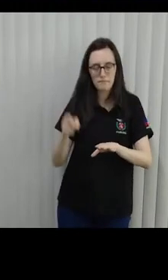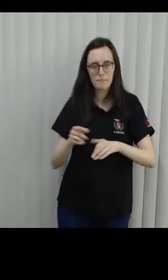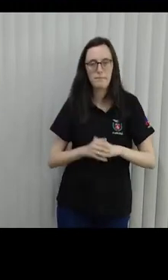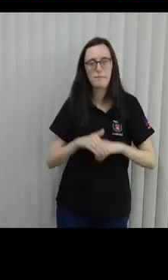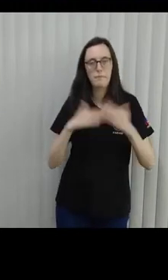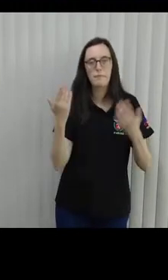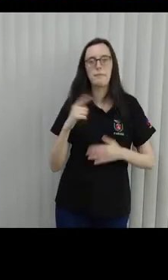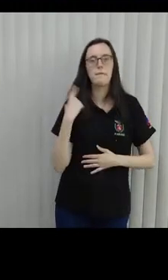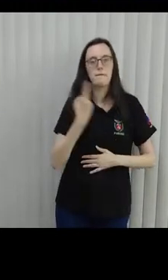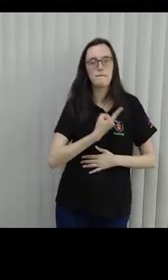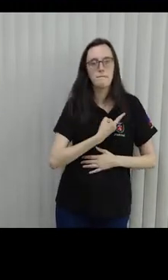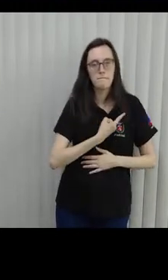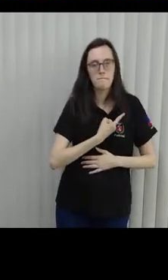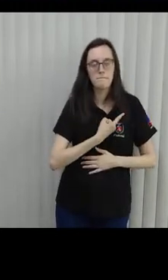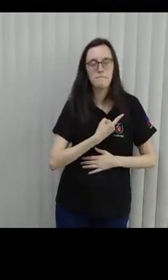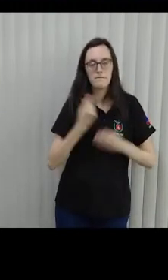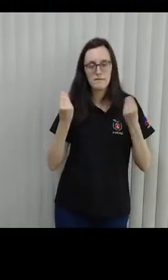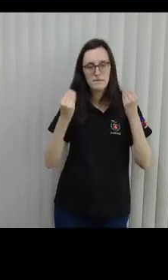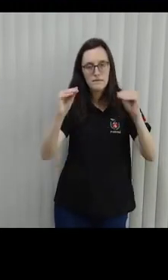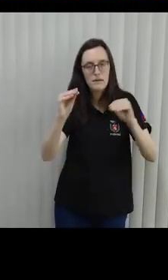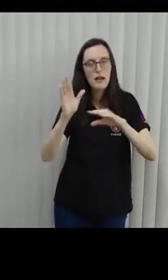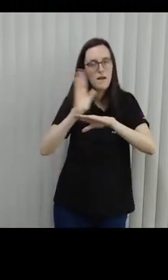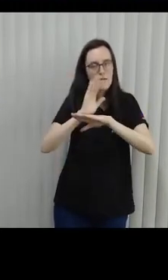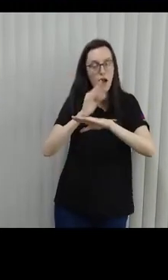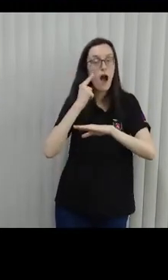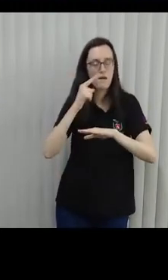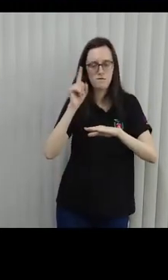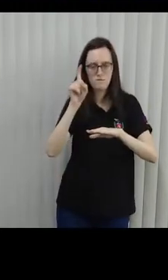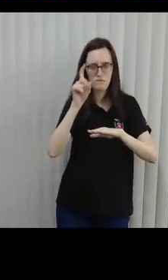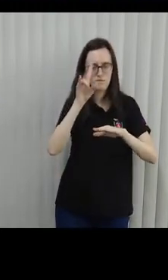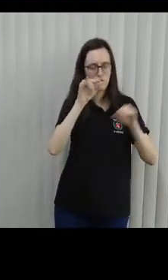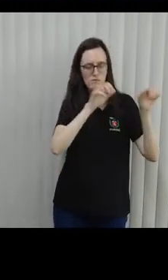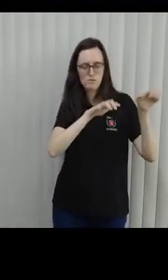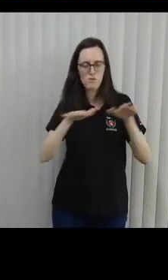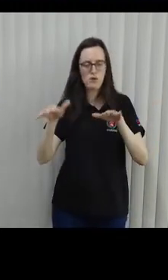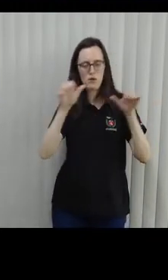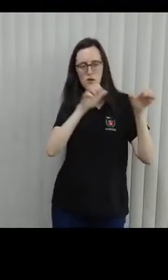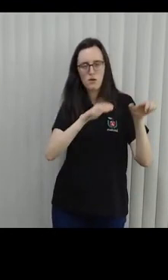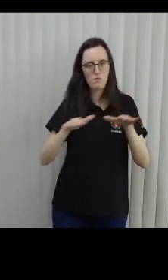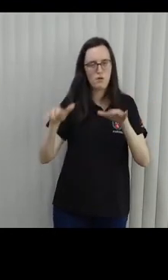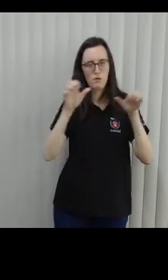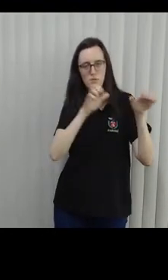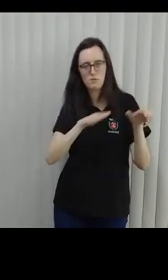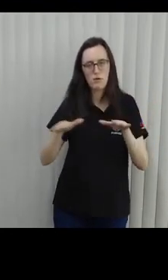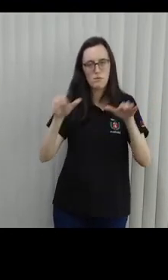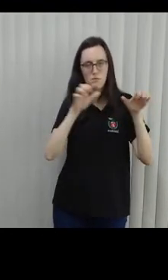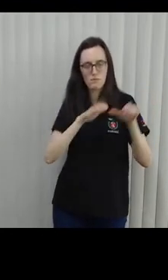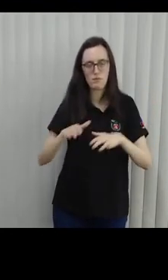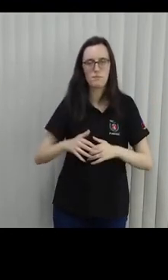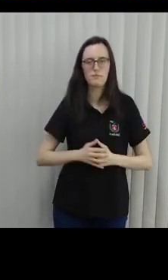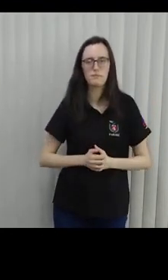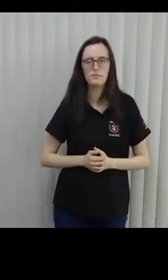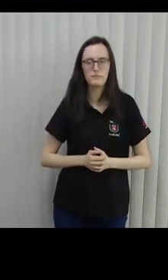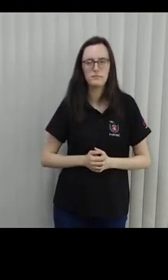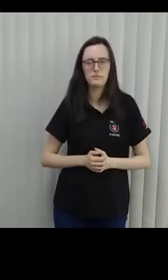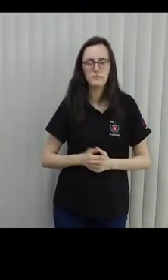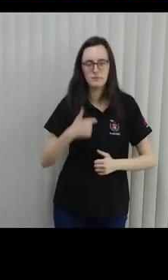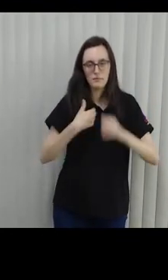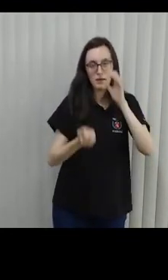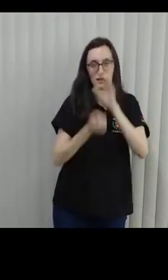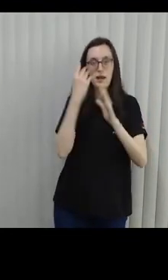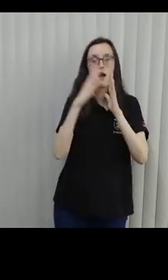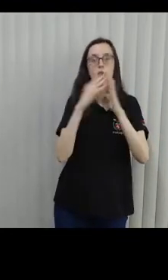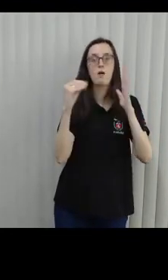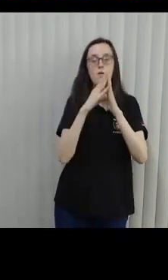que a gente pode fazer? Eu vou alterar. Em vez de colocar esse daqui que vai para essa posição zero, eu vou fazer o seguinte, ó. Eu vou criar um clone